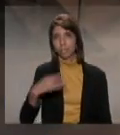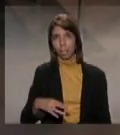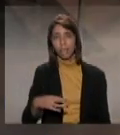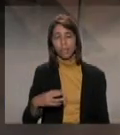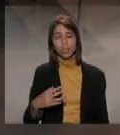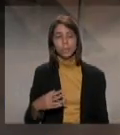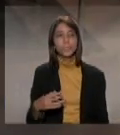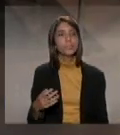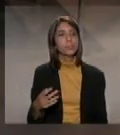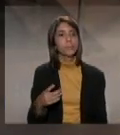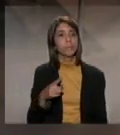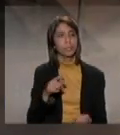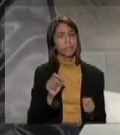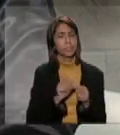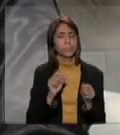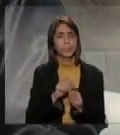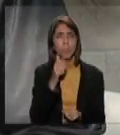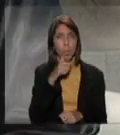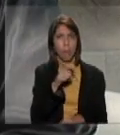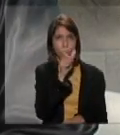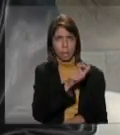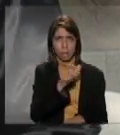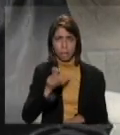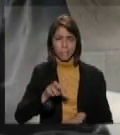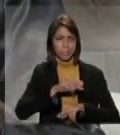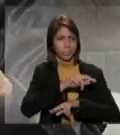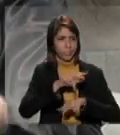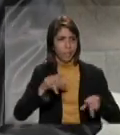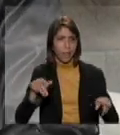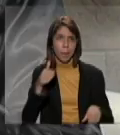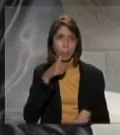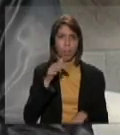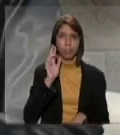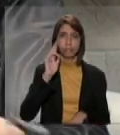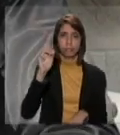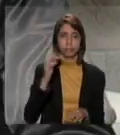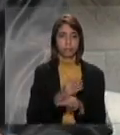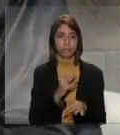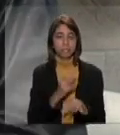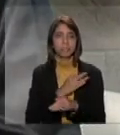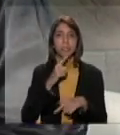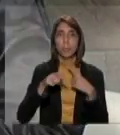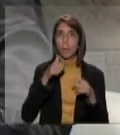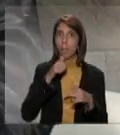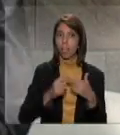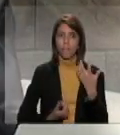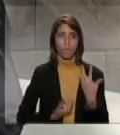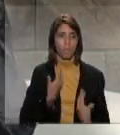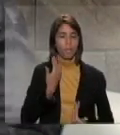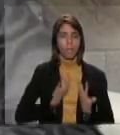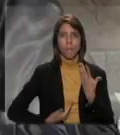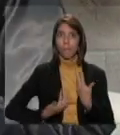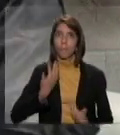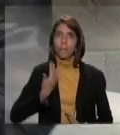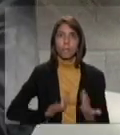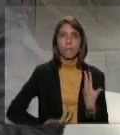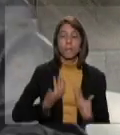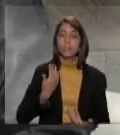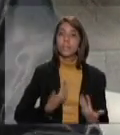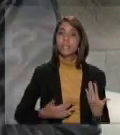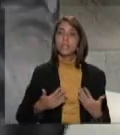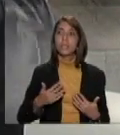sempre, Claro, né? sempre. Em primeiro lugar. Você fez mulheres muito diferentes, como a gente falou aqui. Uma no Clone, a Dona Patroa reprimida, depois a Muricy, que era uma mulher